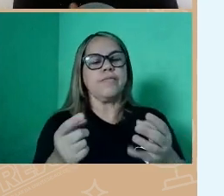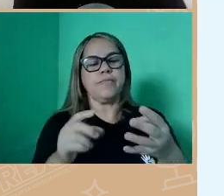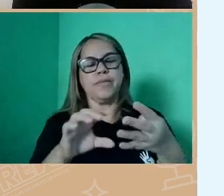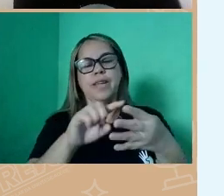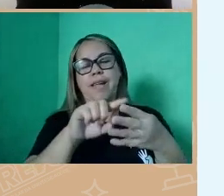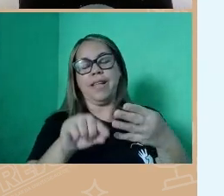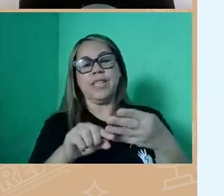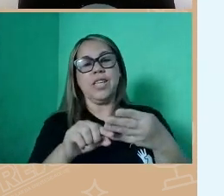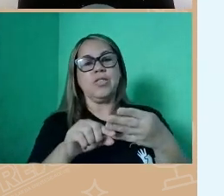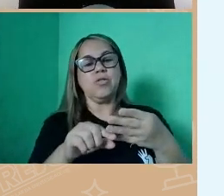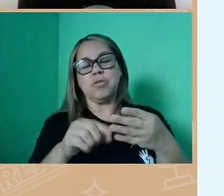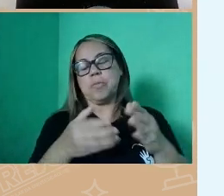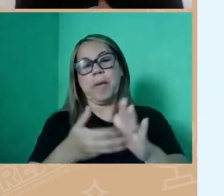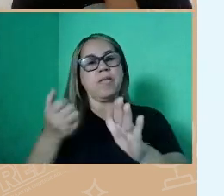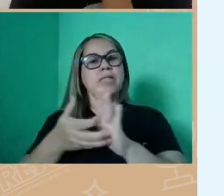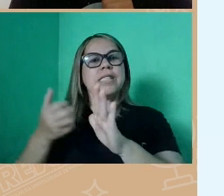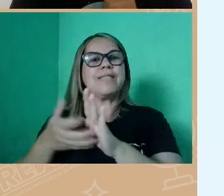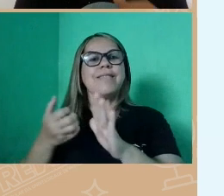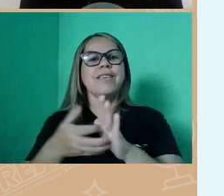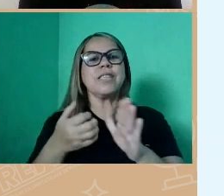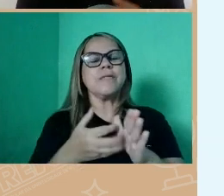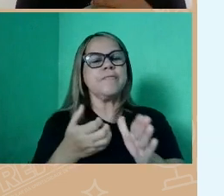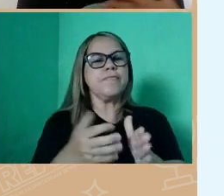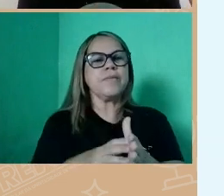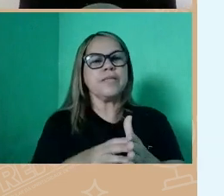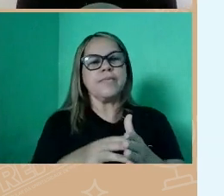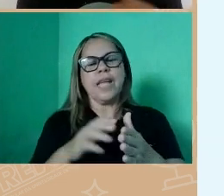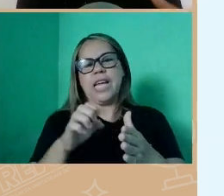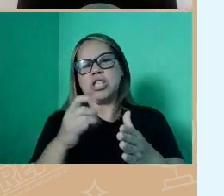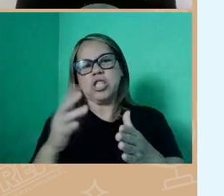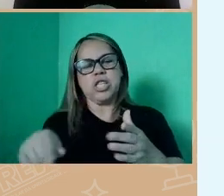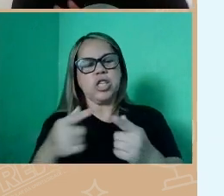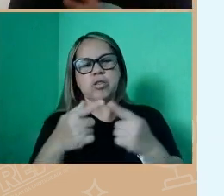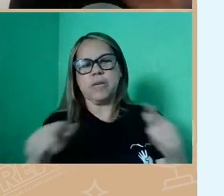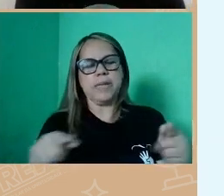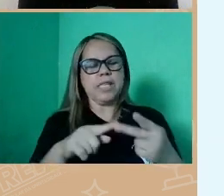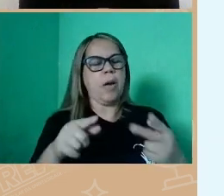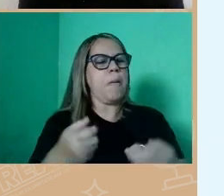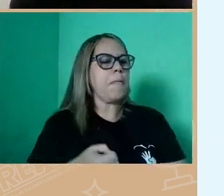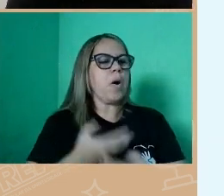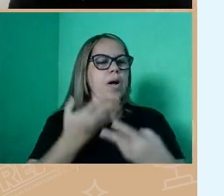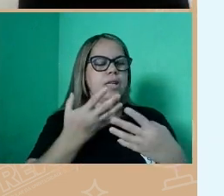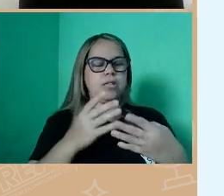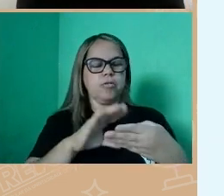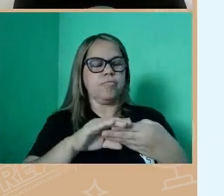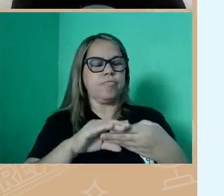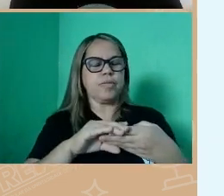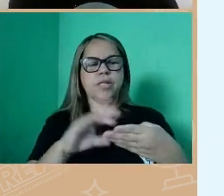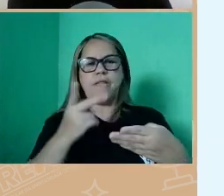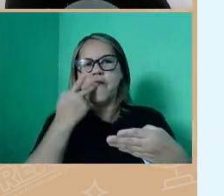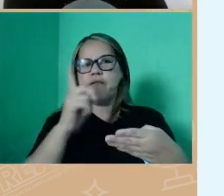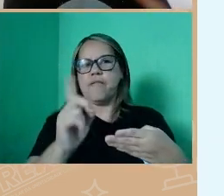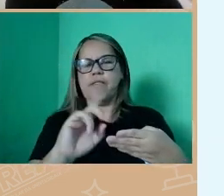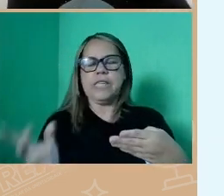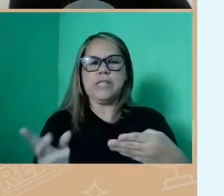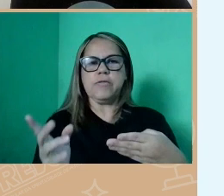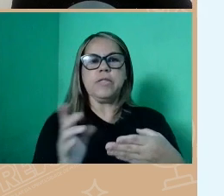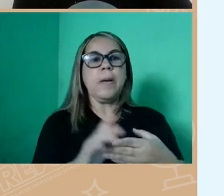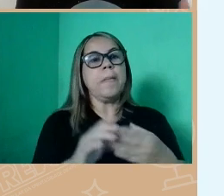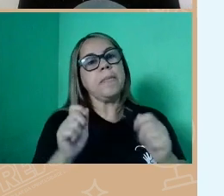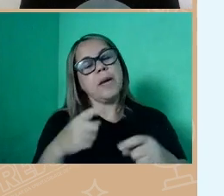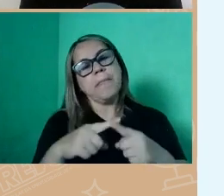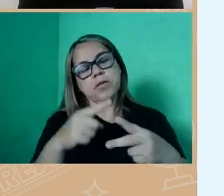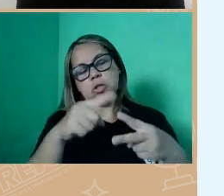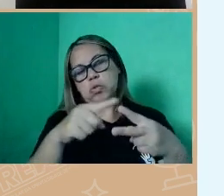alternativas já podem ser descartadas, né? Estilístico, gramatical, poético, a gente não vai falar sobre isso aqui. Ele pode ser